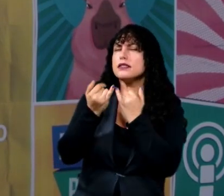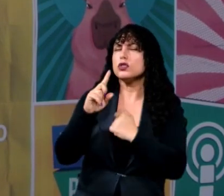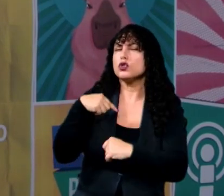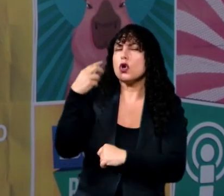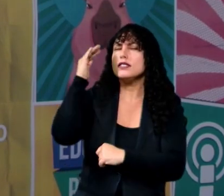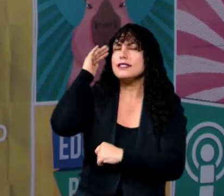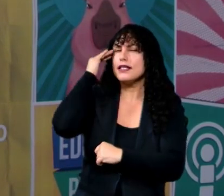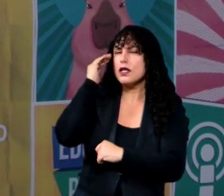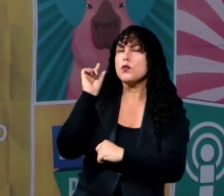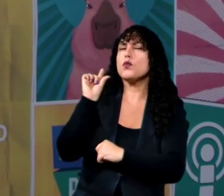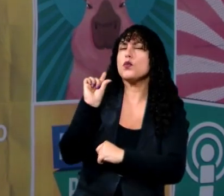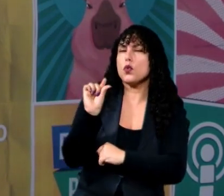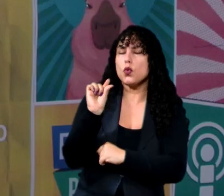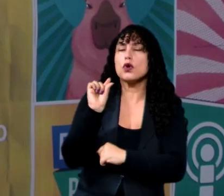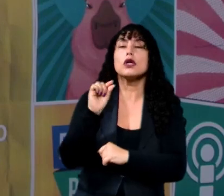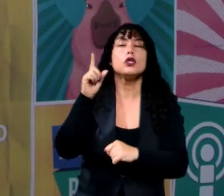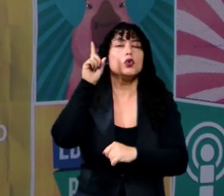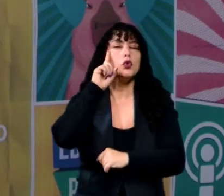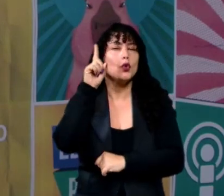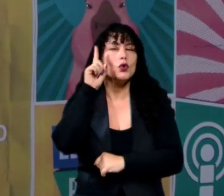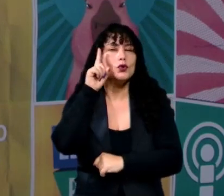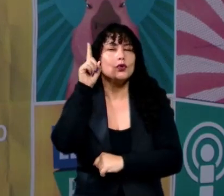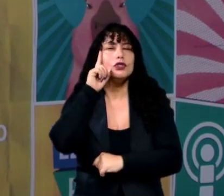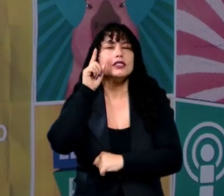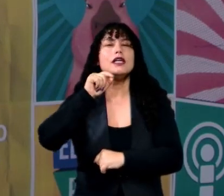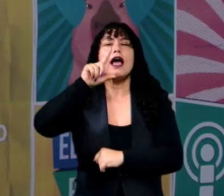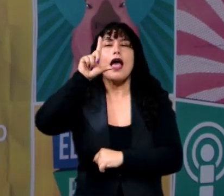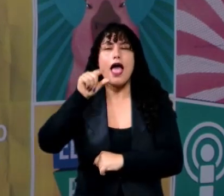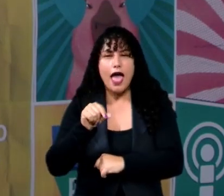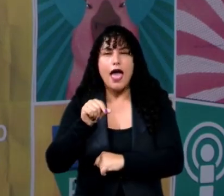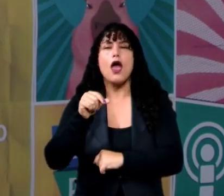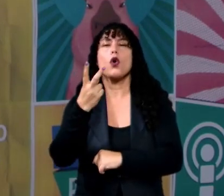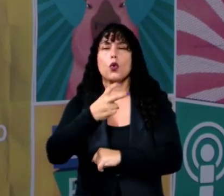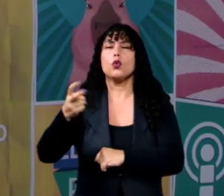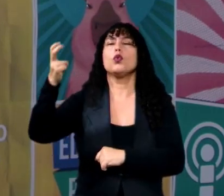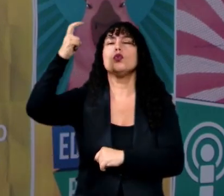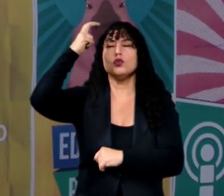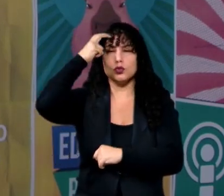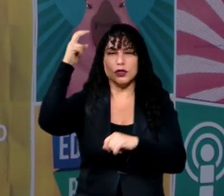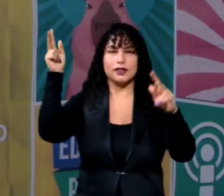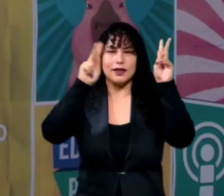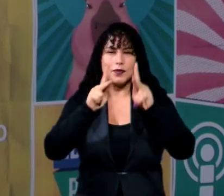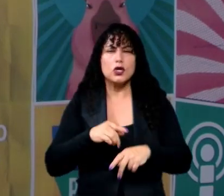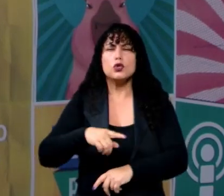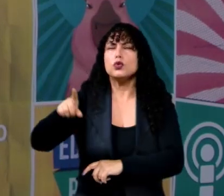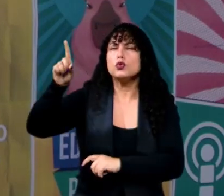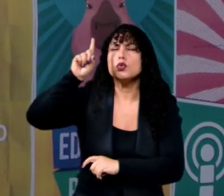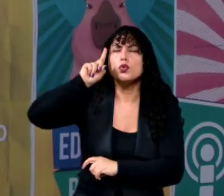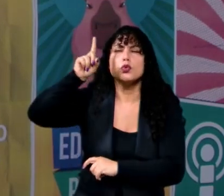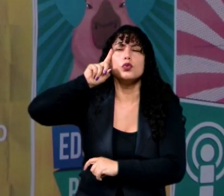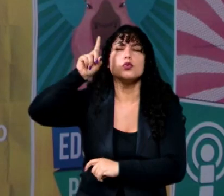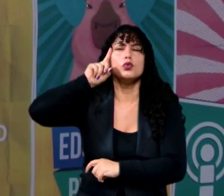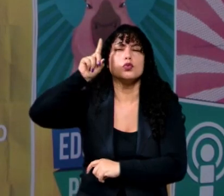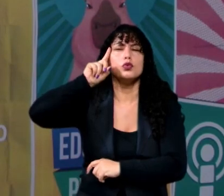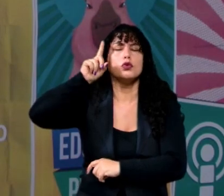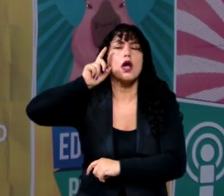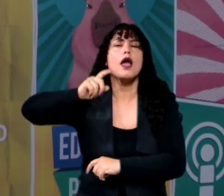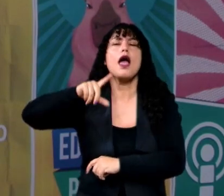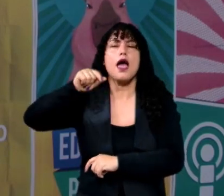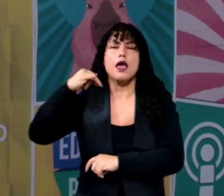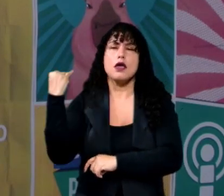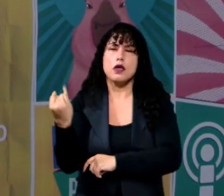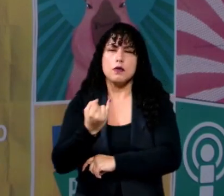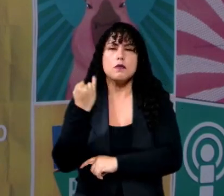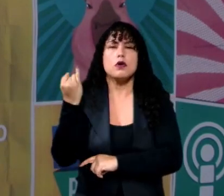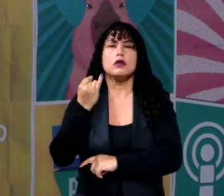entendemos, né? Que todo dia é dia de cultura de paz. Todo dia, isso não é